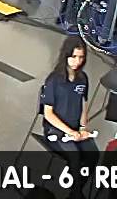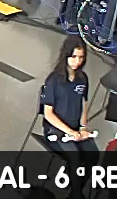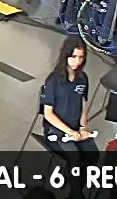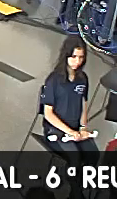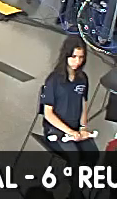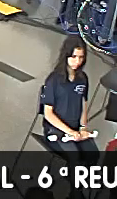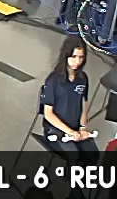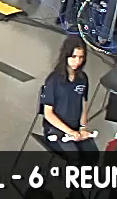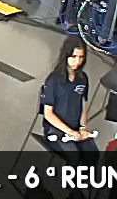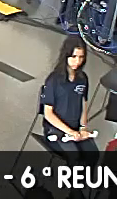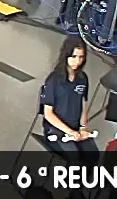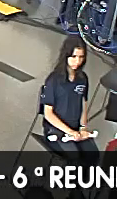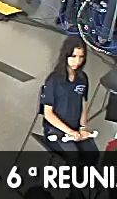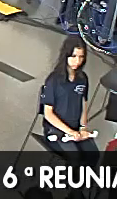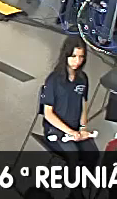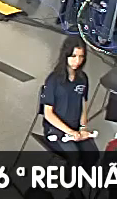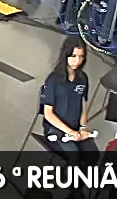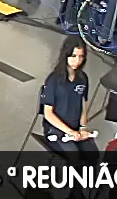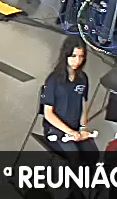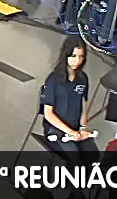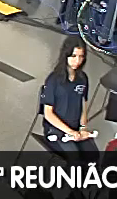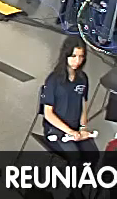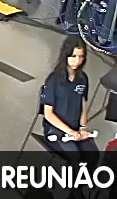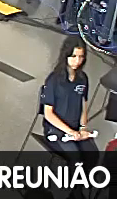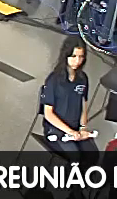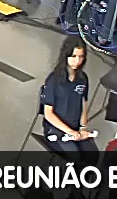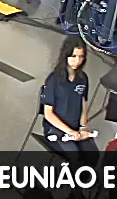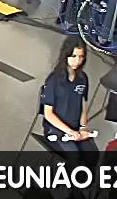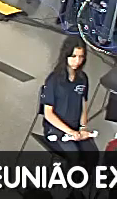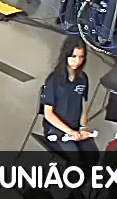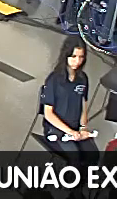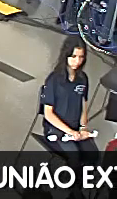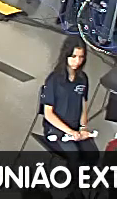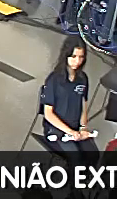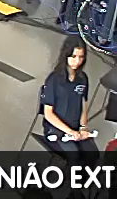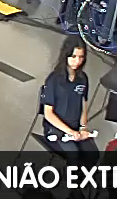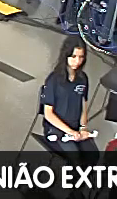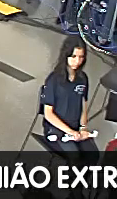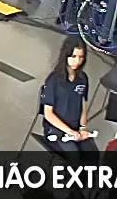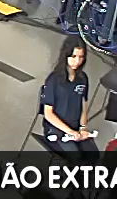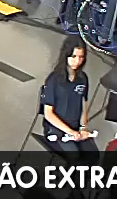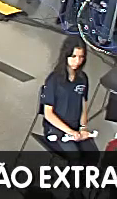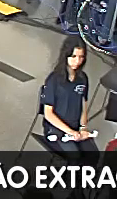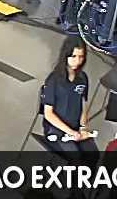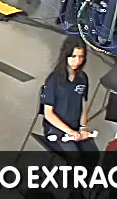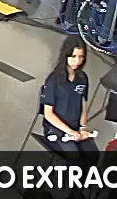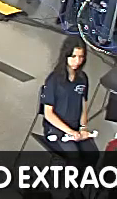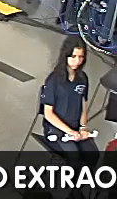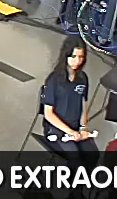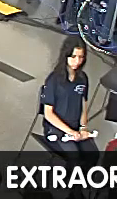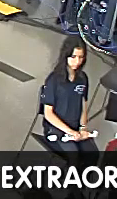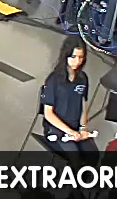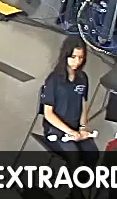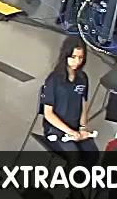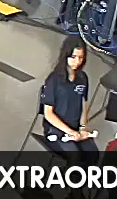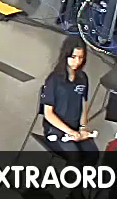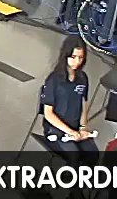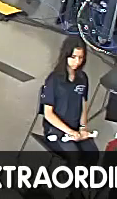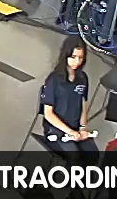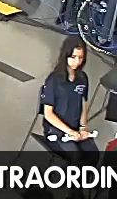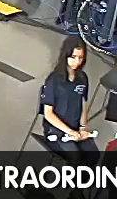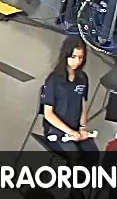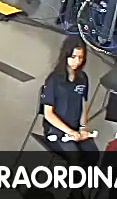conseguir, talvez, quem sabe, até um projeto de lei para transformar em utilidade pública, né, porque abre uma série de portas,